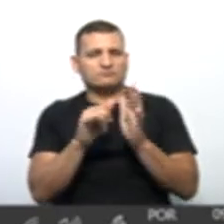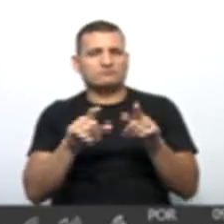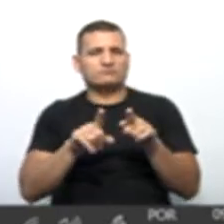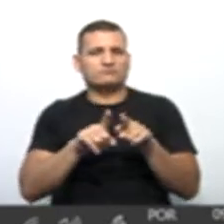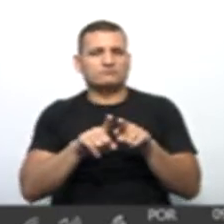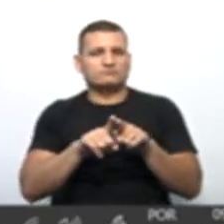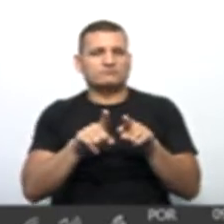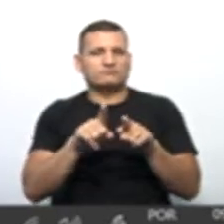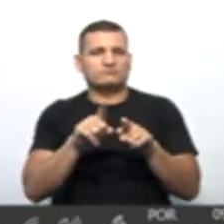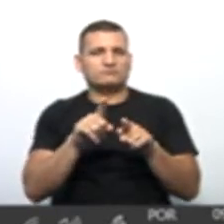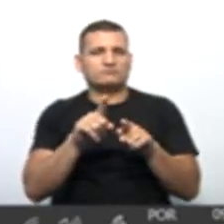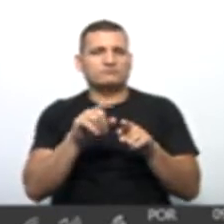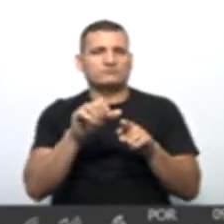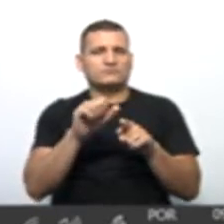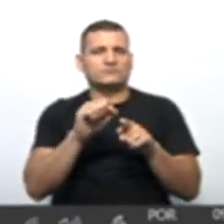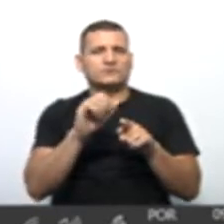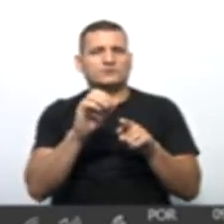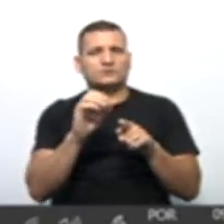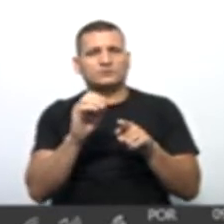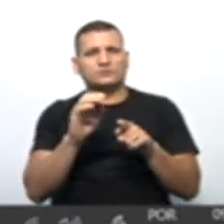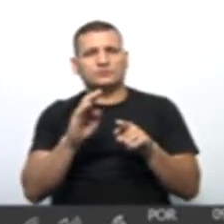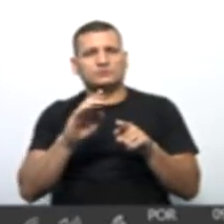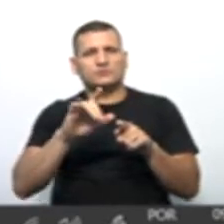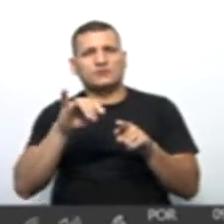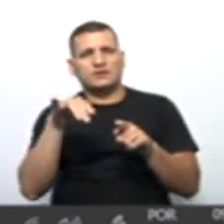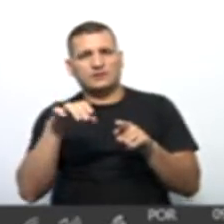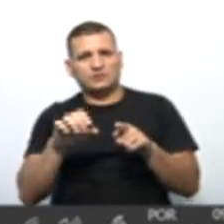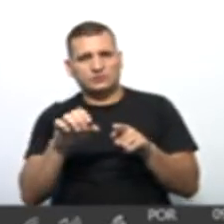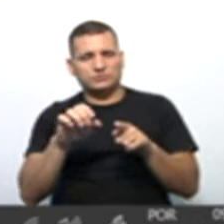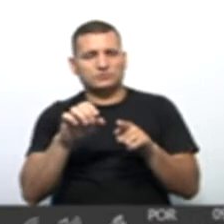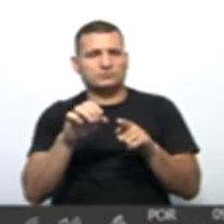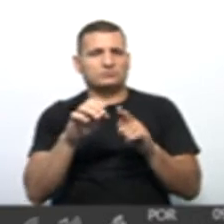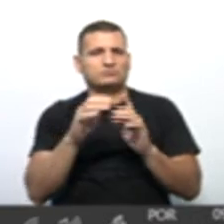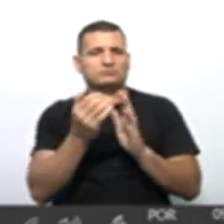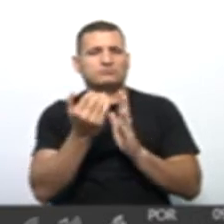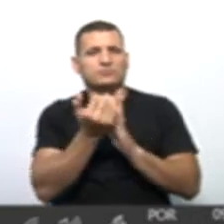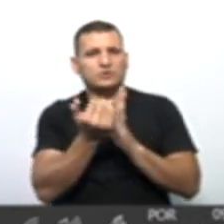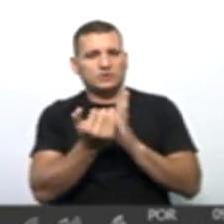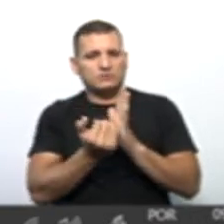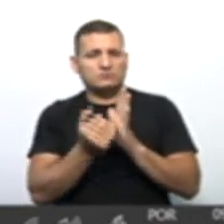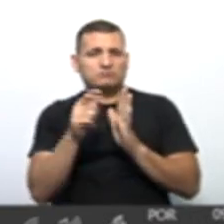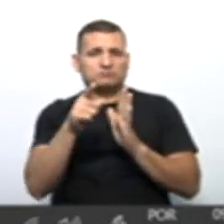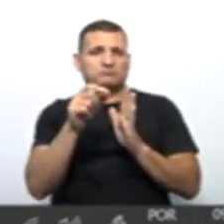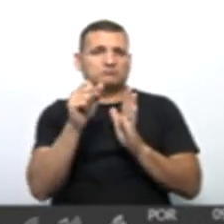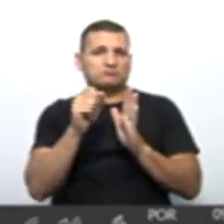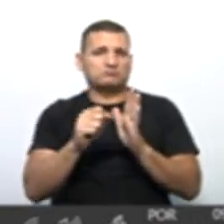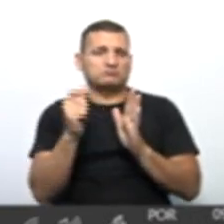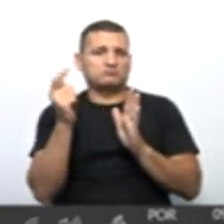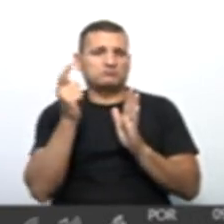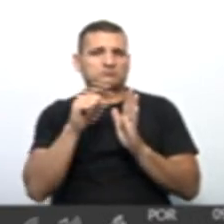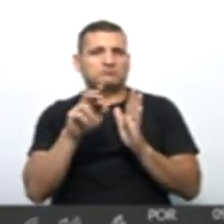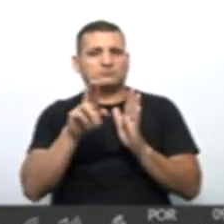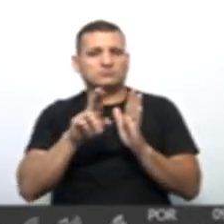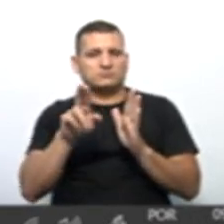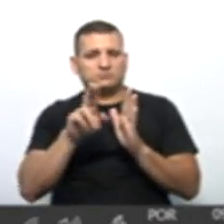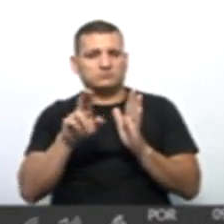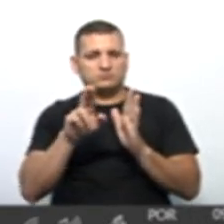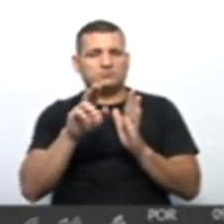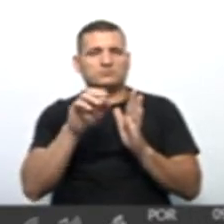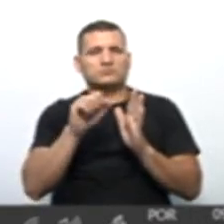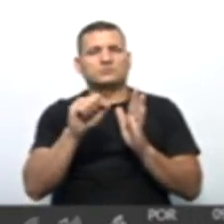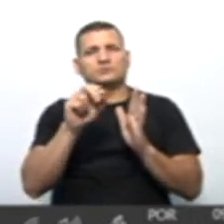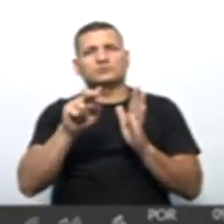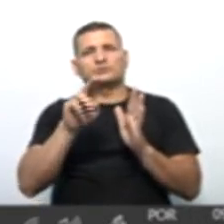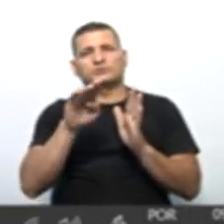casa baixar o sublime e aí você já consegue utilizar ele está submersa escreve sublime em português